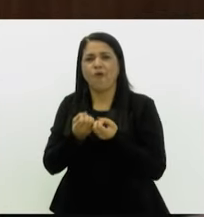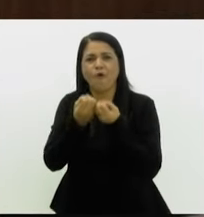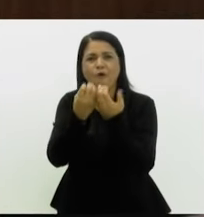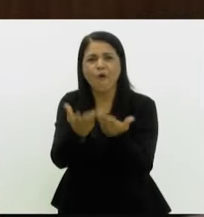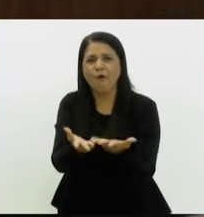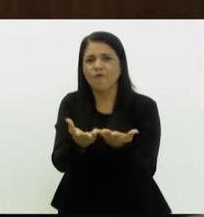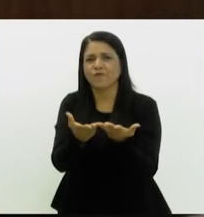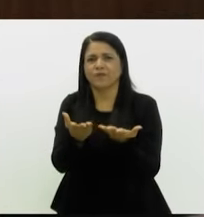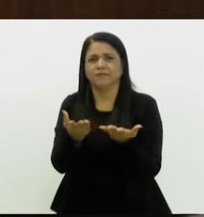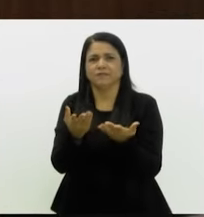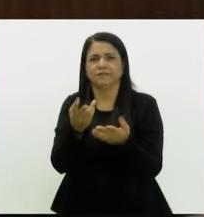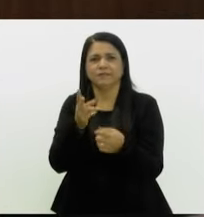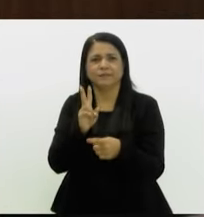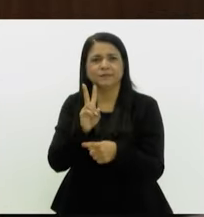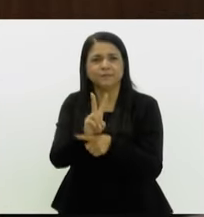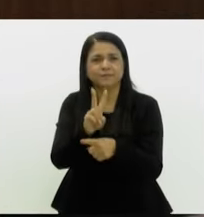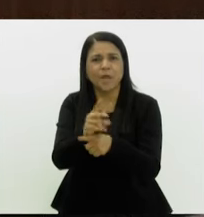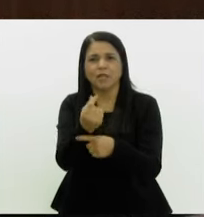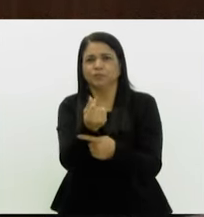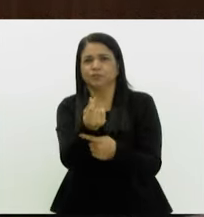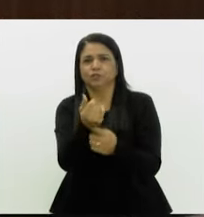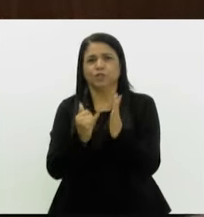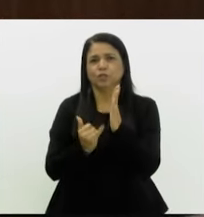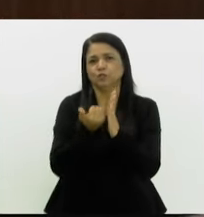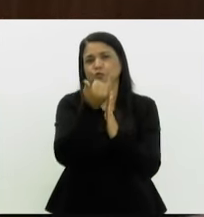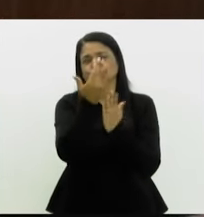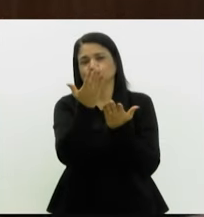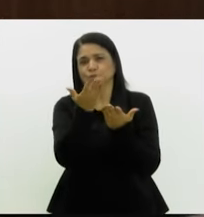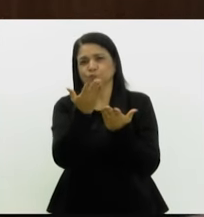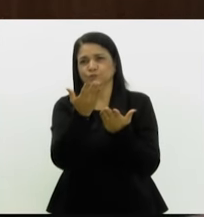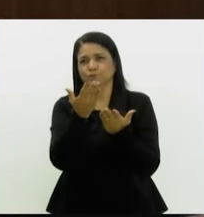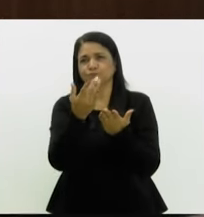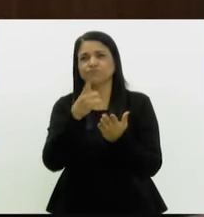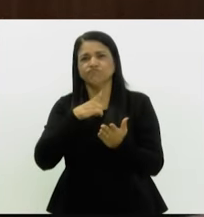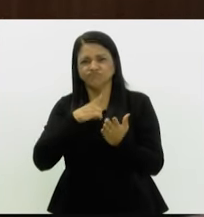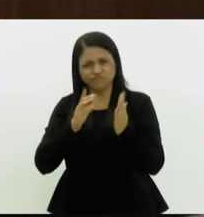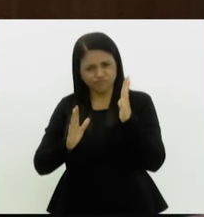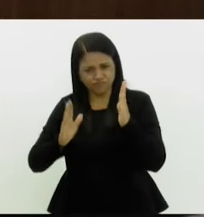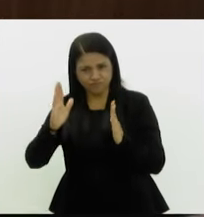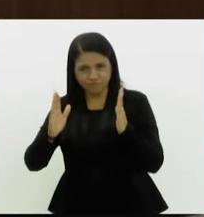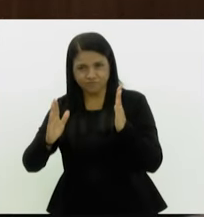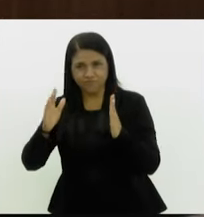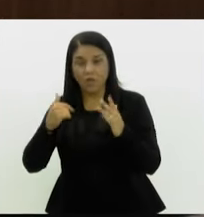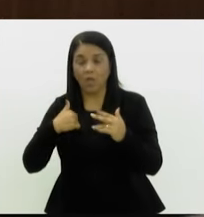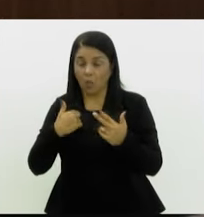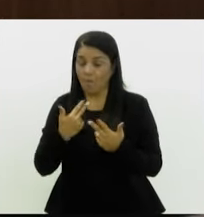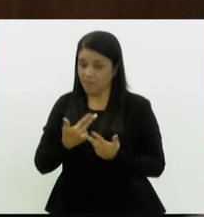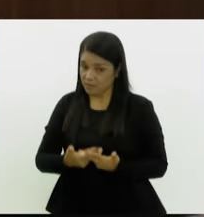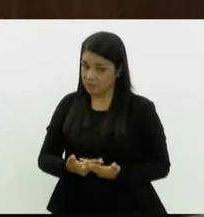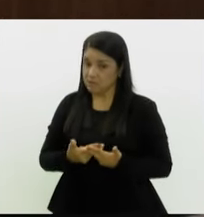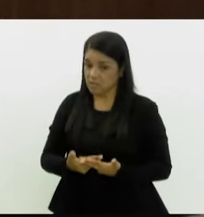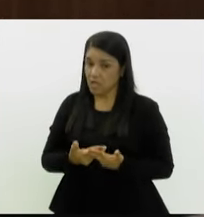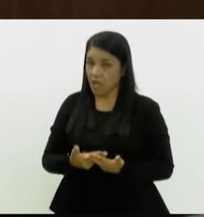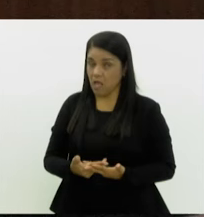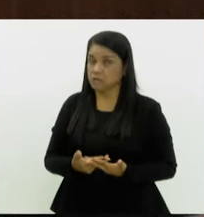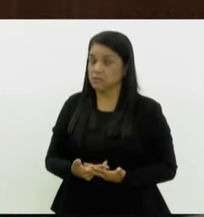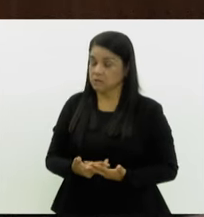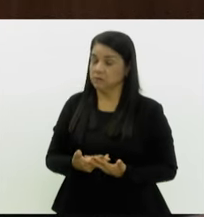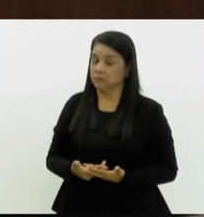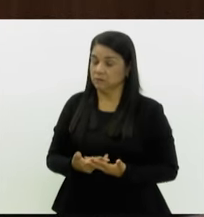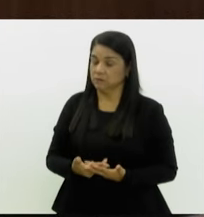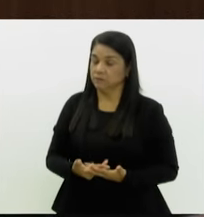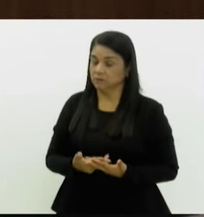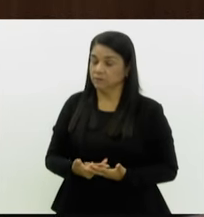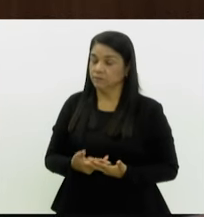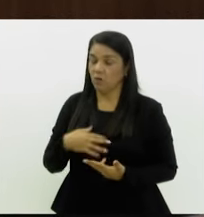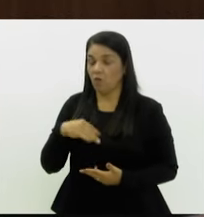oferecendo dinheiro a juro. Havia época que eu tinha paciência quando não era máquina e